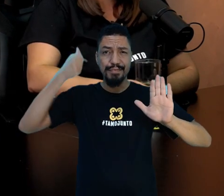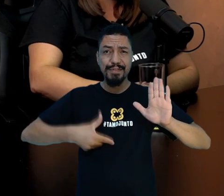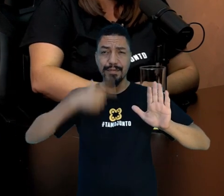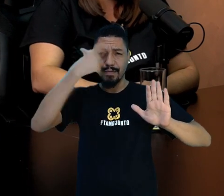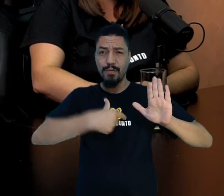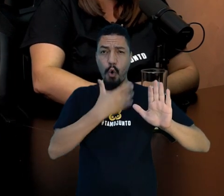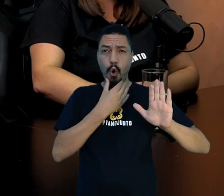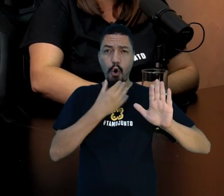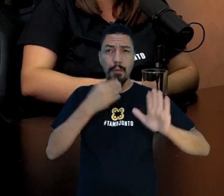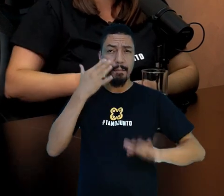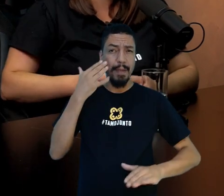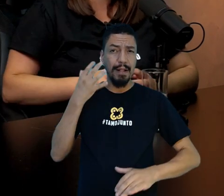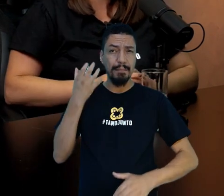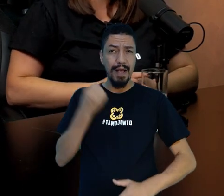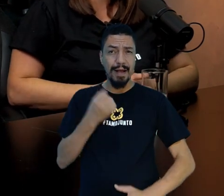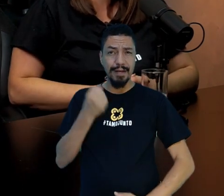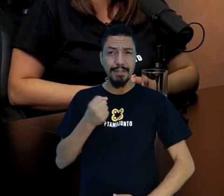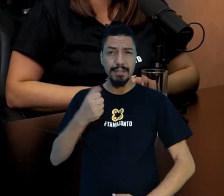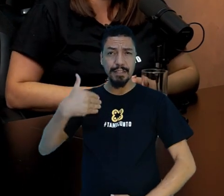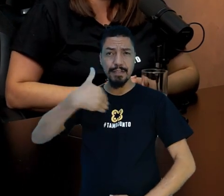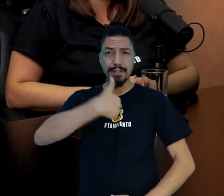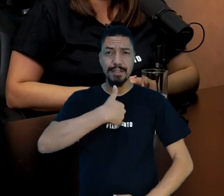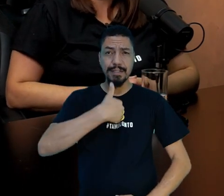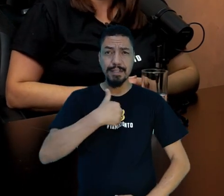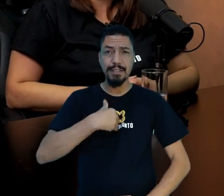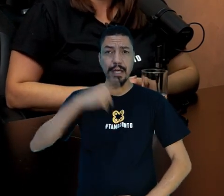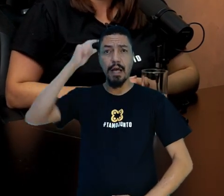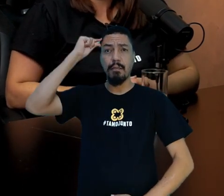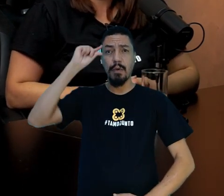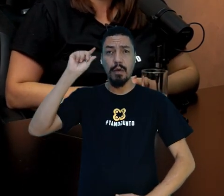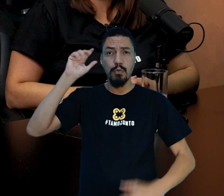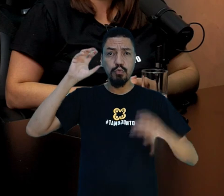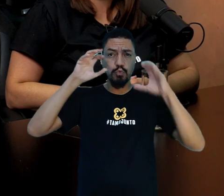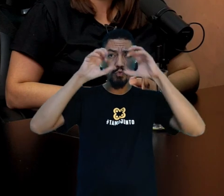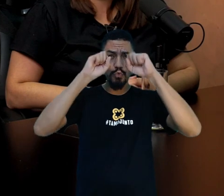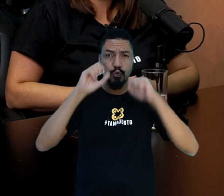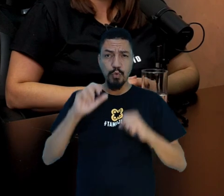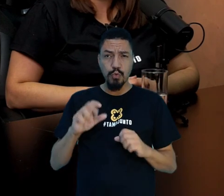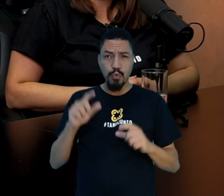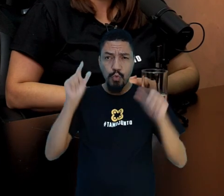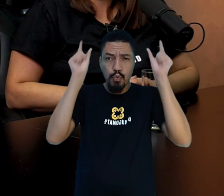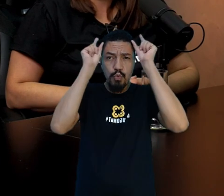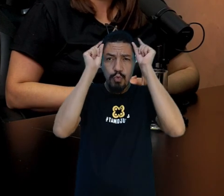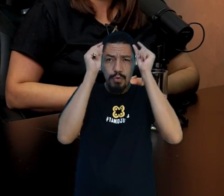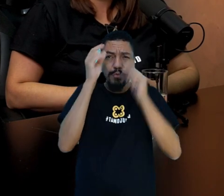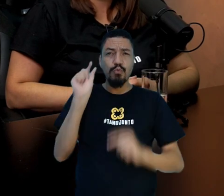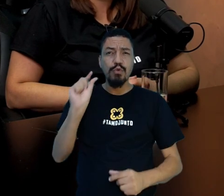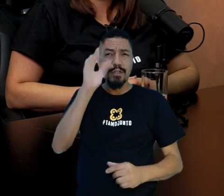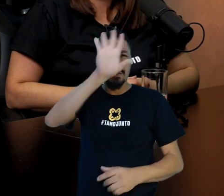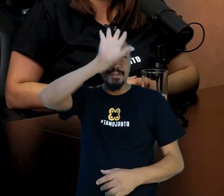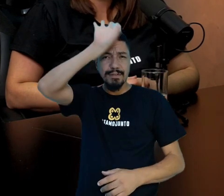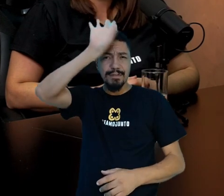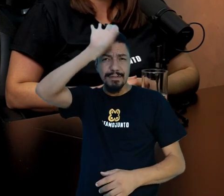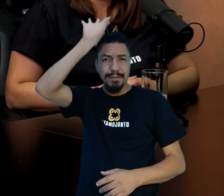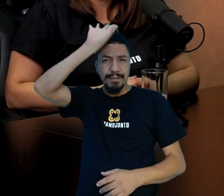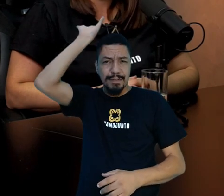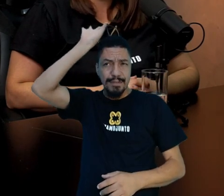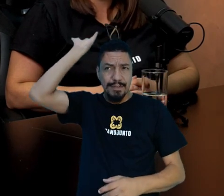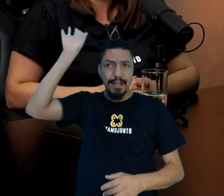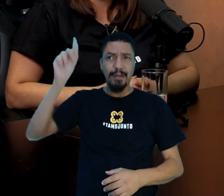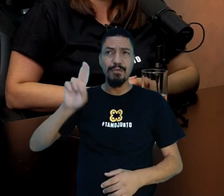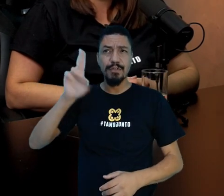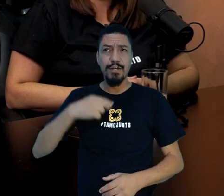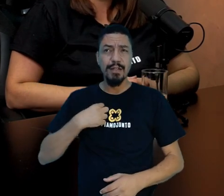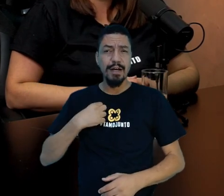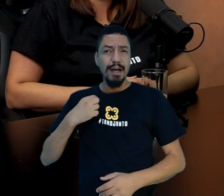eu sou um homem branco, cis, tenho cabelo escuro, curto, levemente arrepiado para cima e tô com